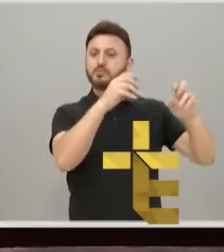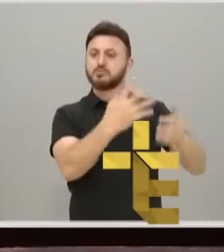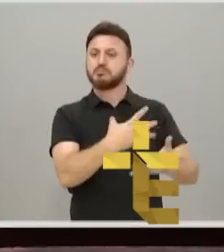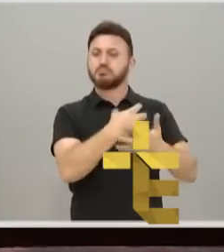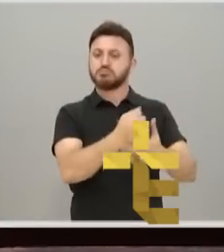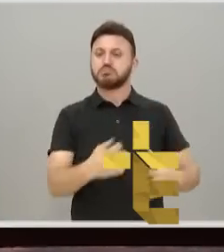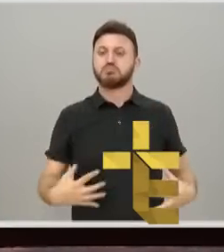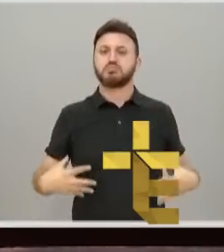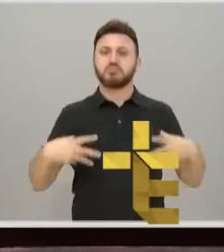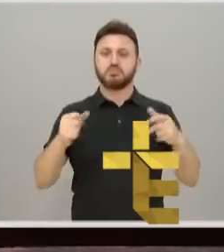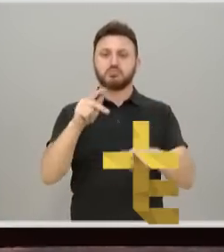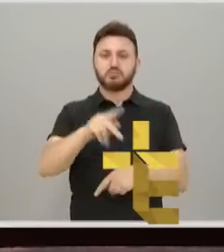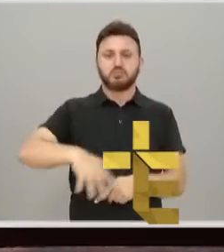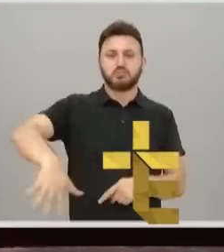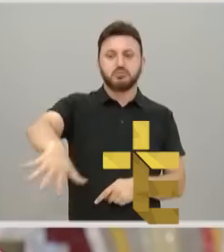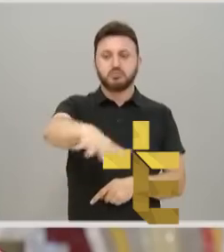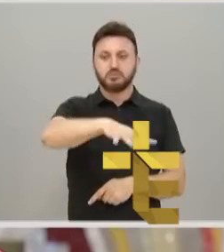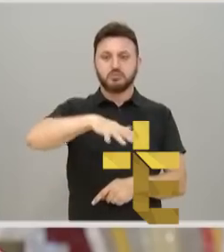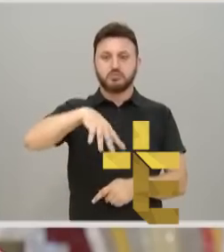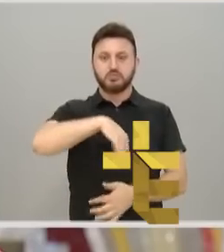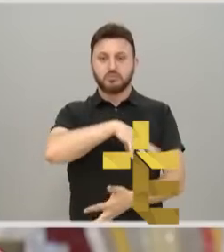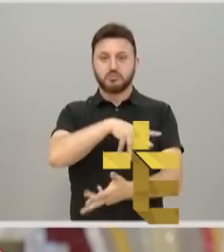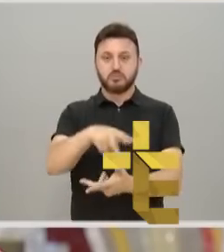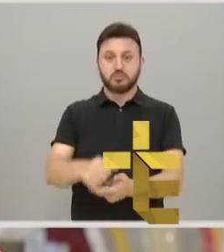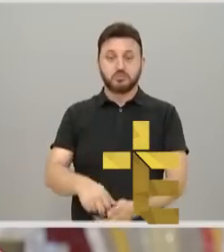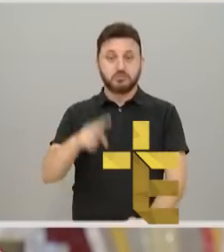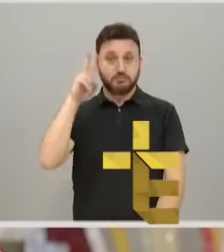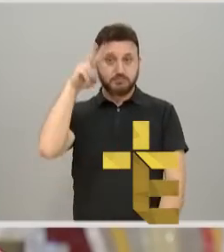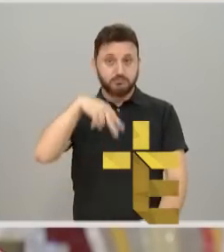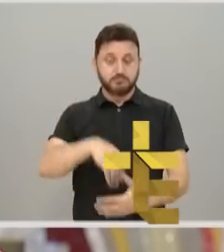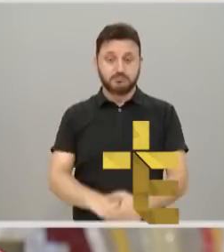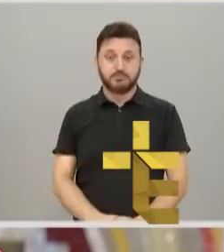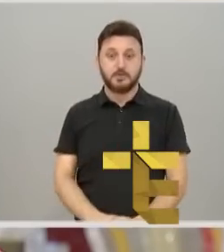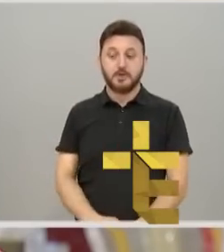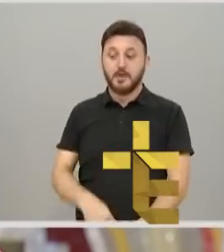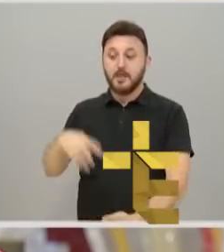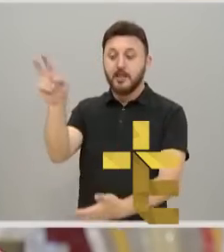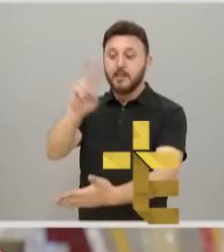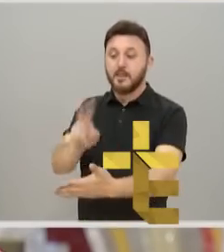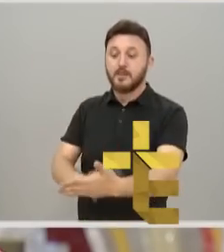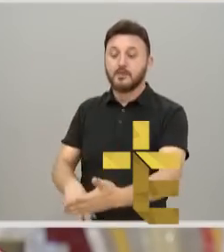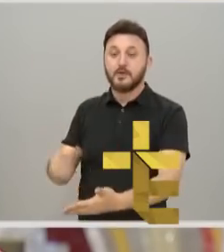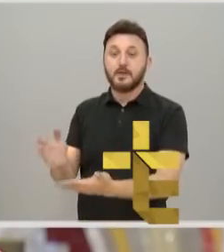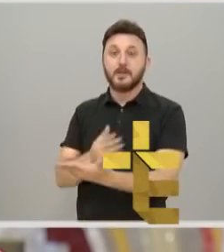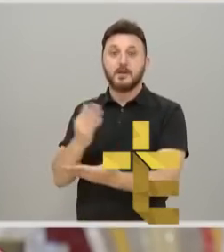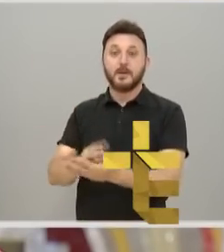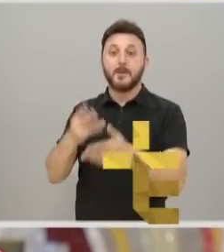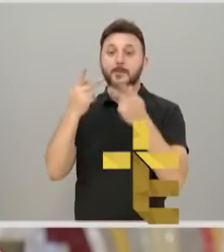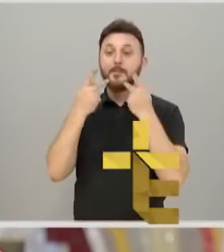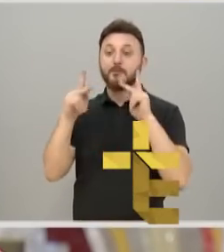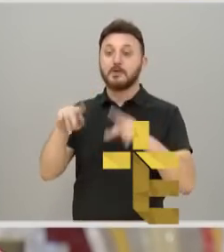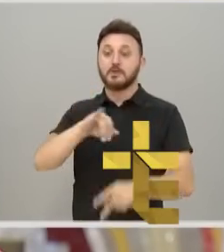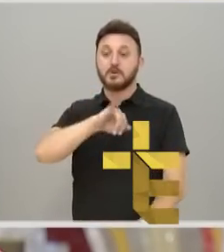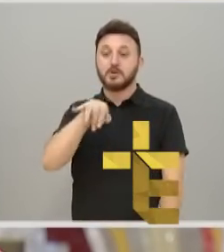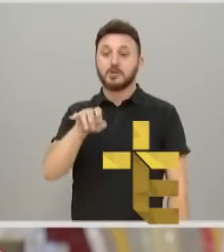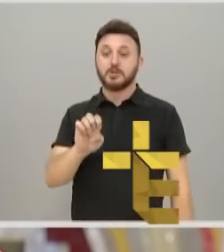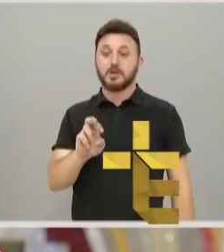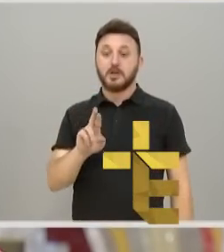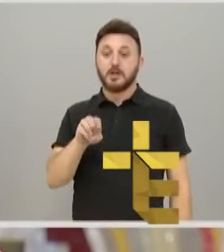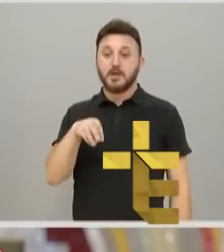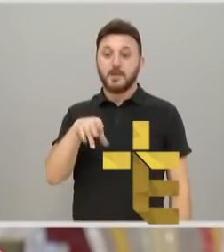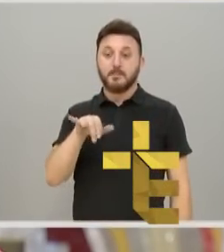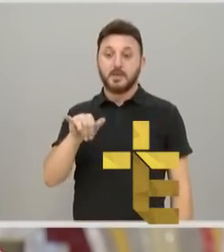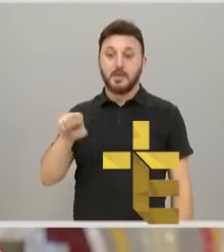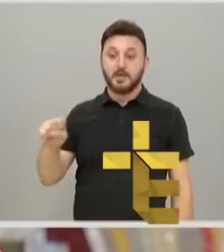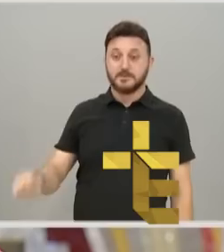a humanidade. Ouçamos. Leitura do livro do profeta Jeremias. Eis que virão dias,